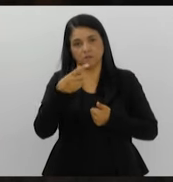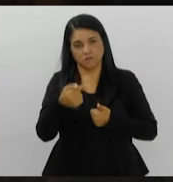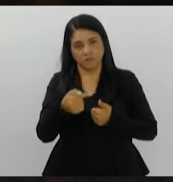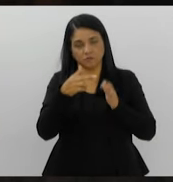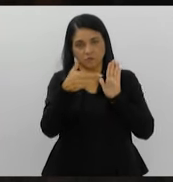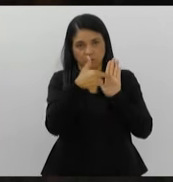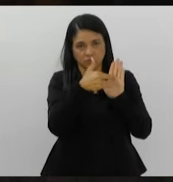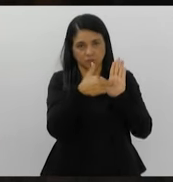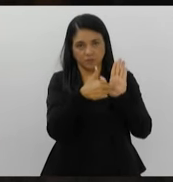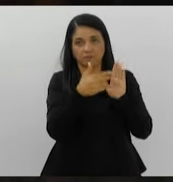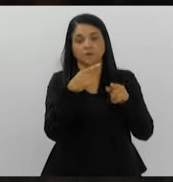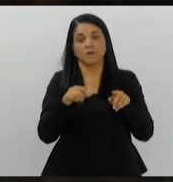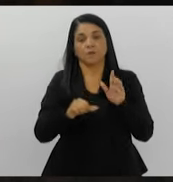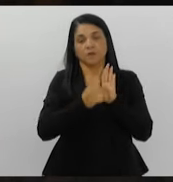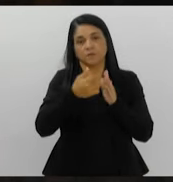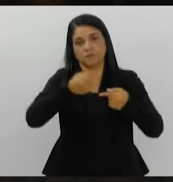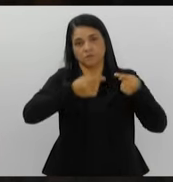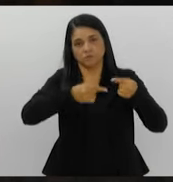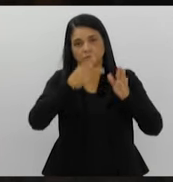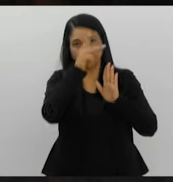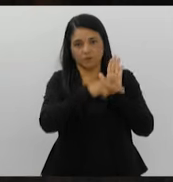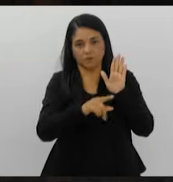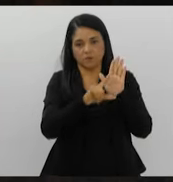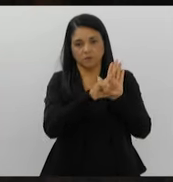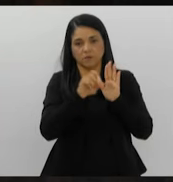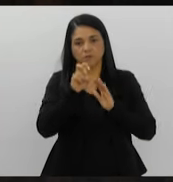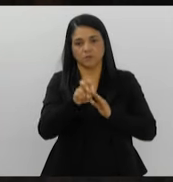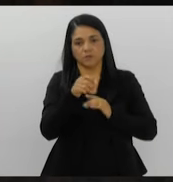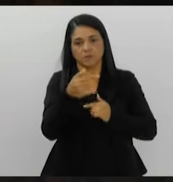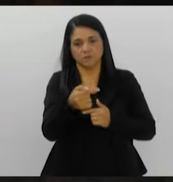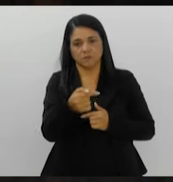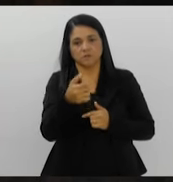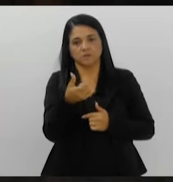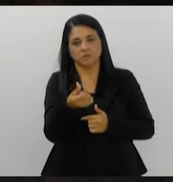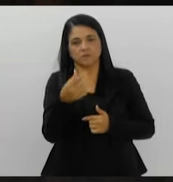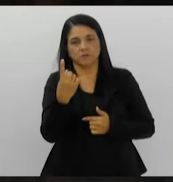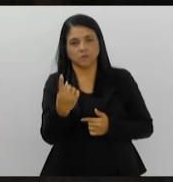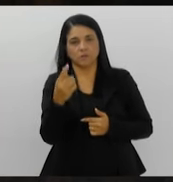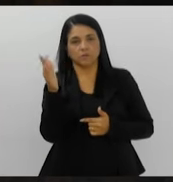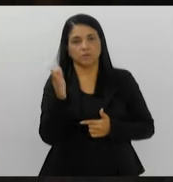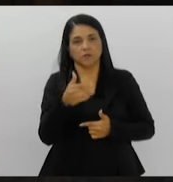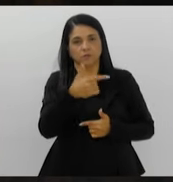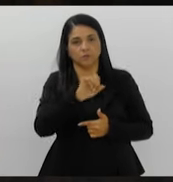Em tramitação ordinária, em primeira discussão, projeto de lei 5761 de 2022, de